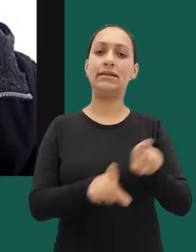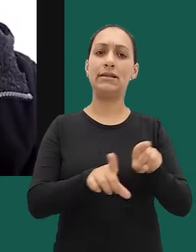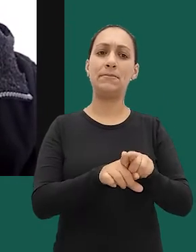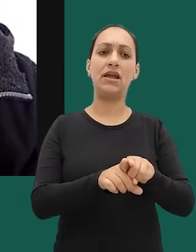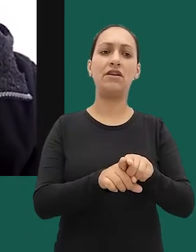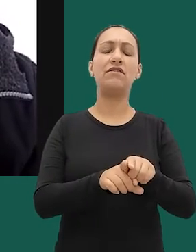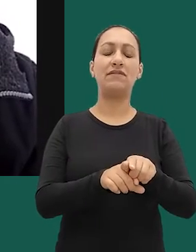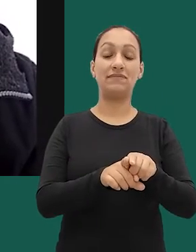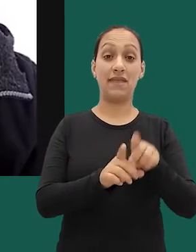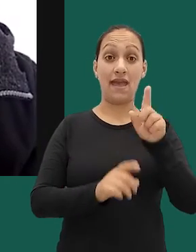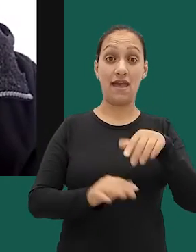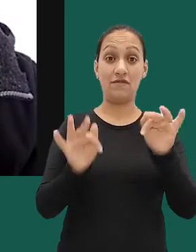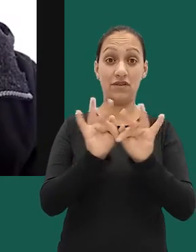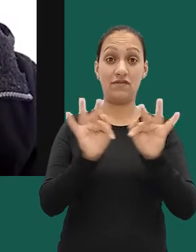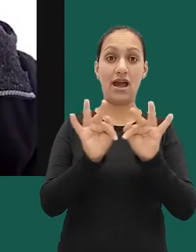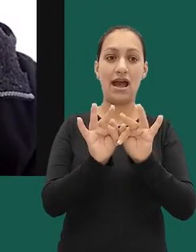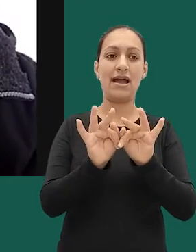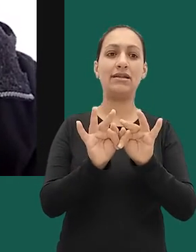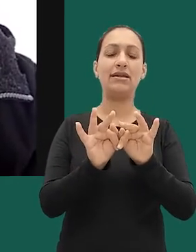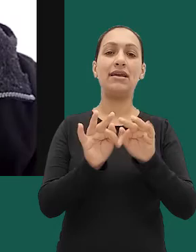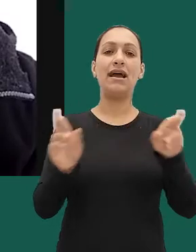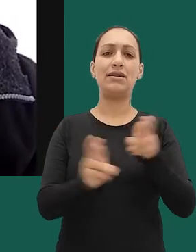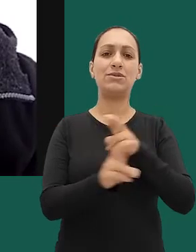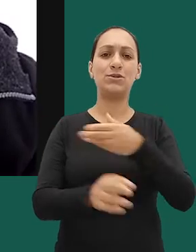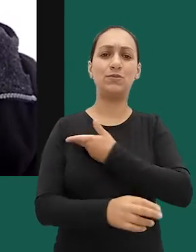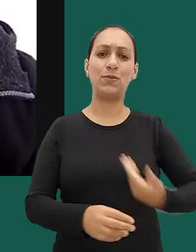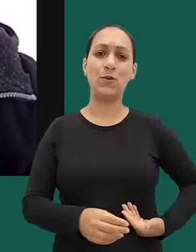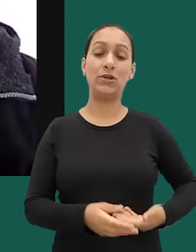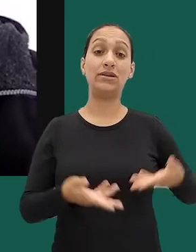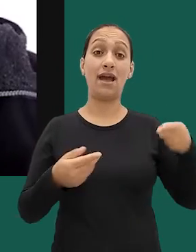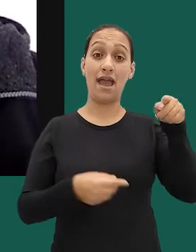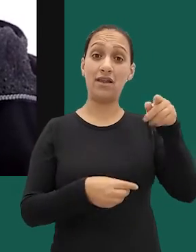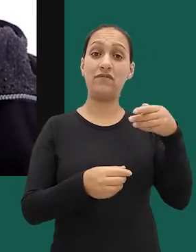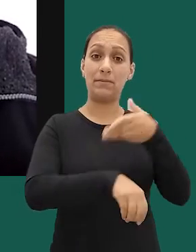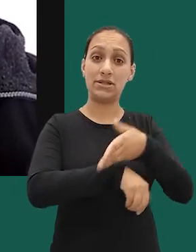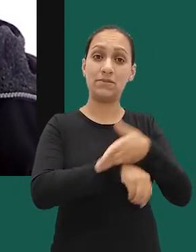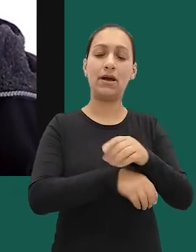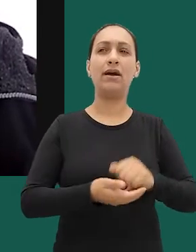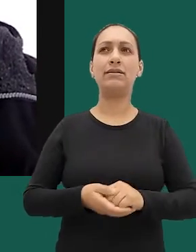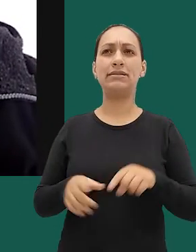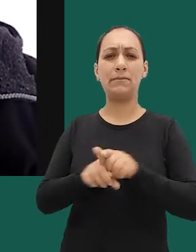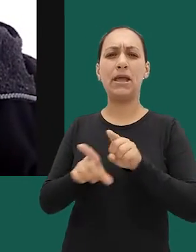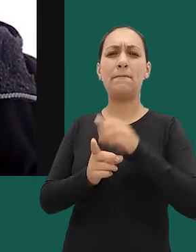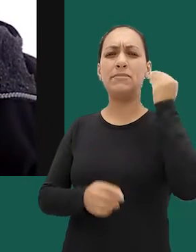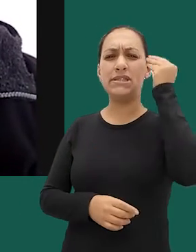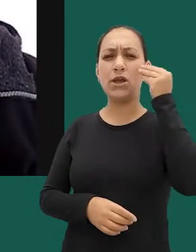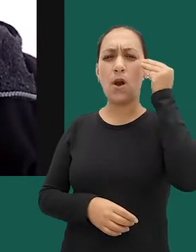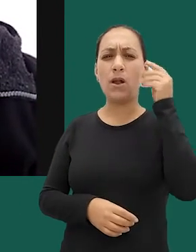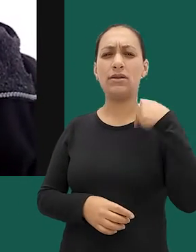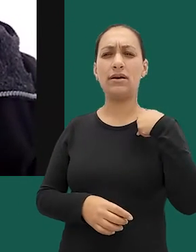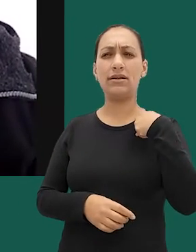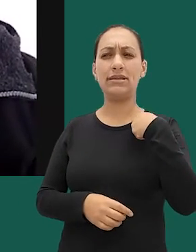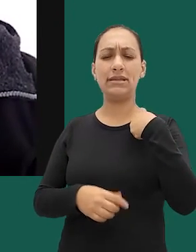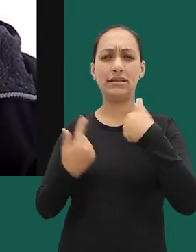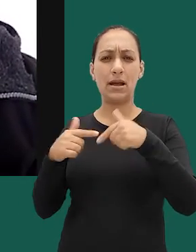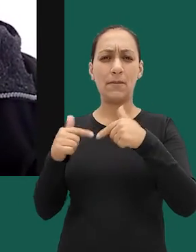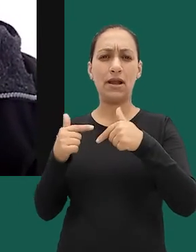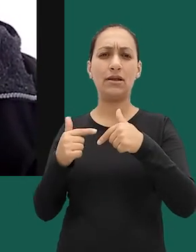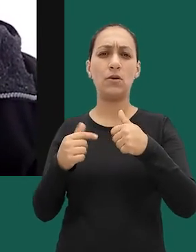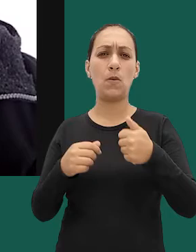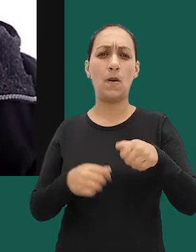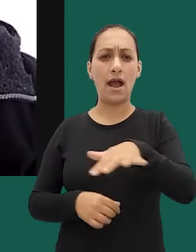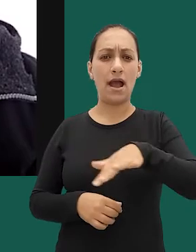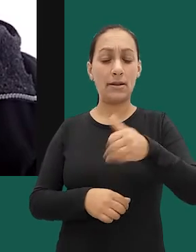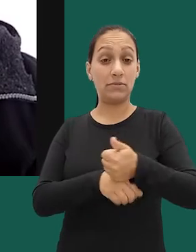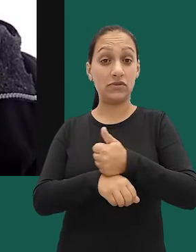comigo Relações Públicas e hoje está na Austrália, vai participar. A gente tem uma psicóloga que trabalha com carreiras aqui na Holanda, em Amsterdã, e que vai trazer